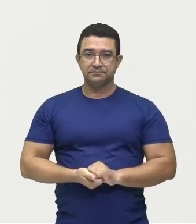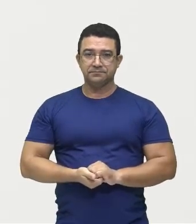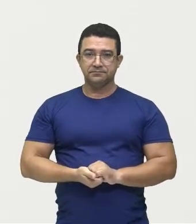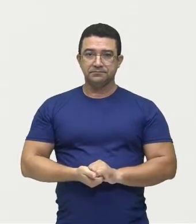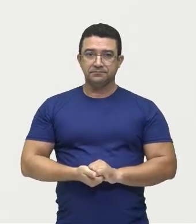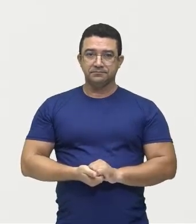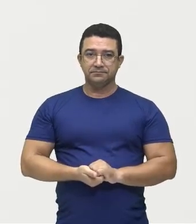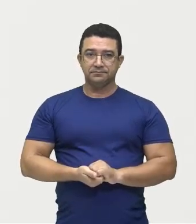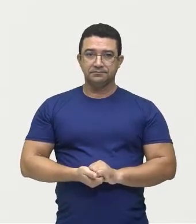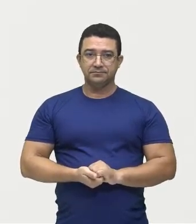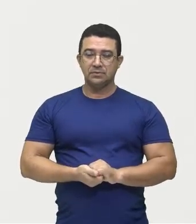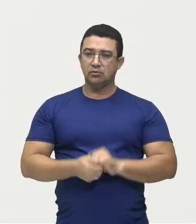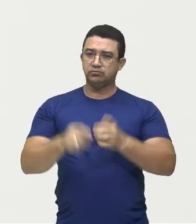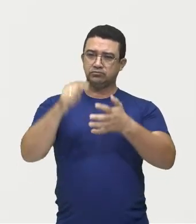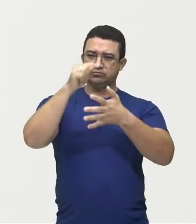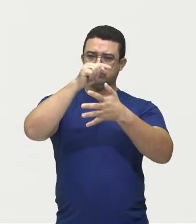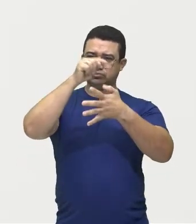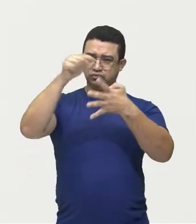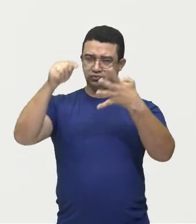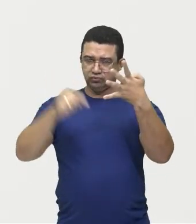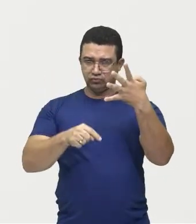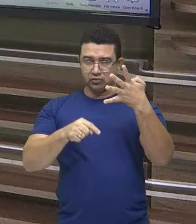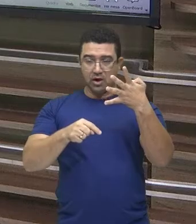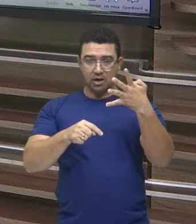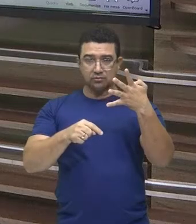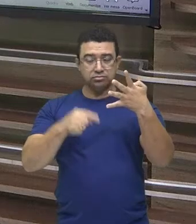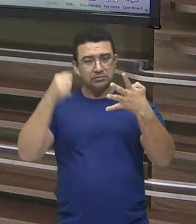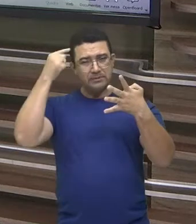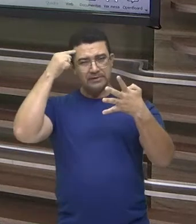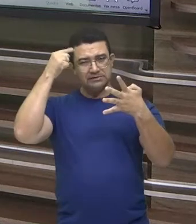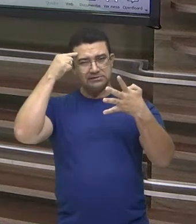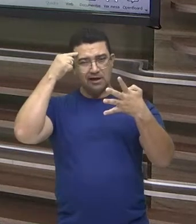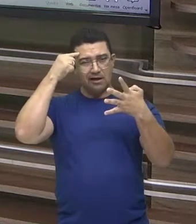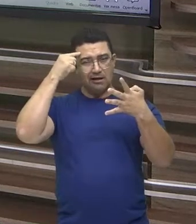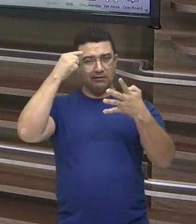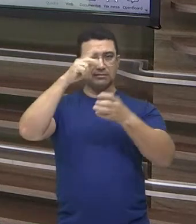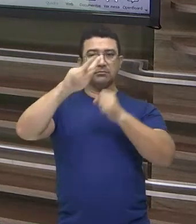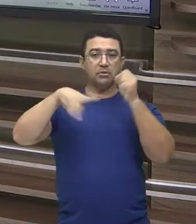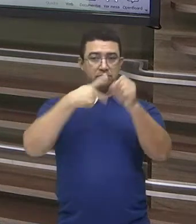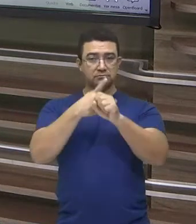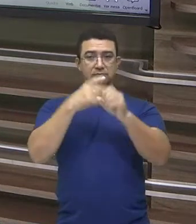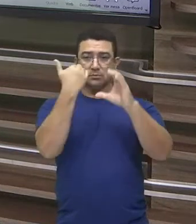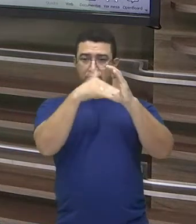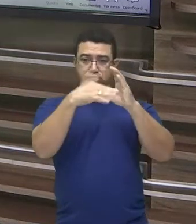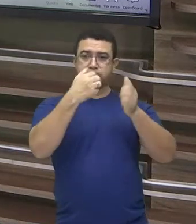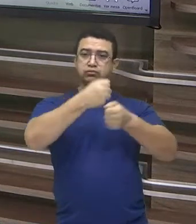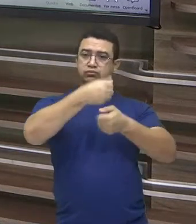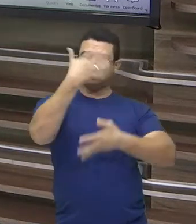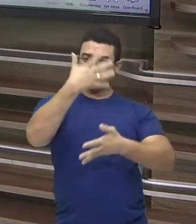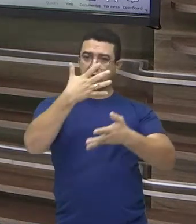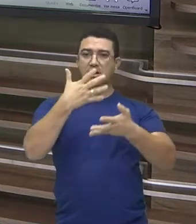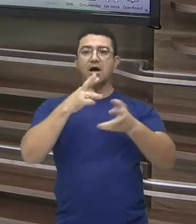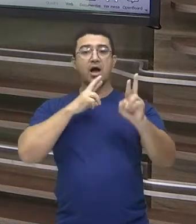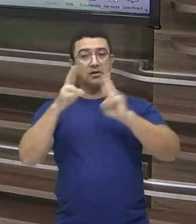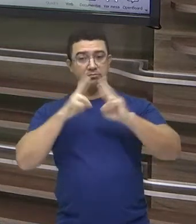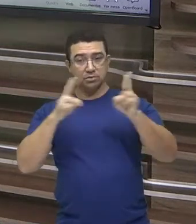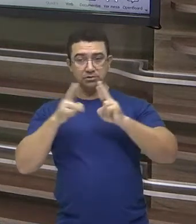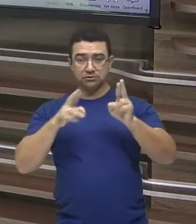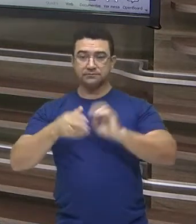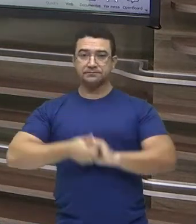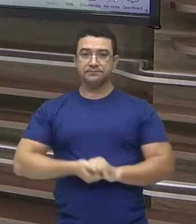4 alternativas para vocês pensarem, enviando a resposta para vocês, aquelas que vocês acham que mais condiz com o que o enunciado